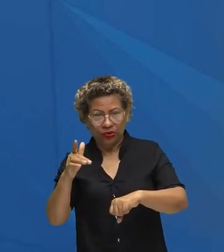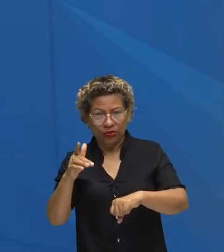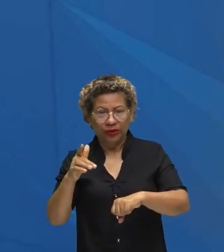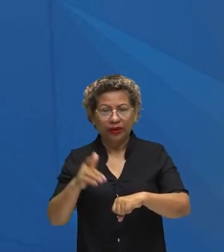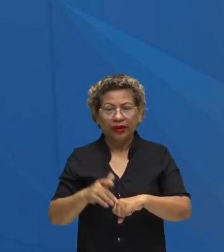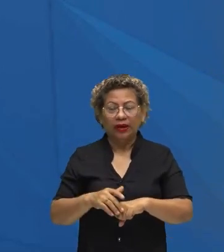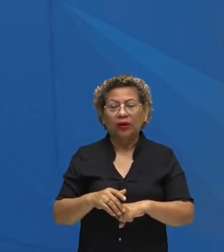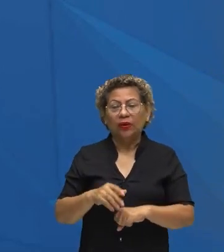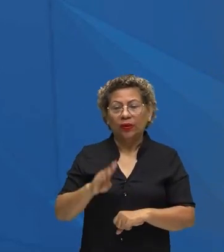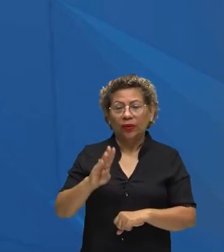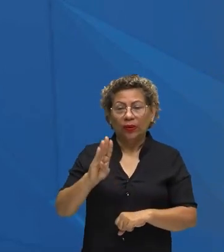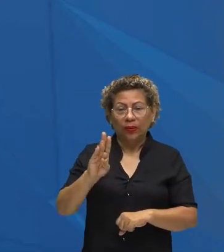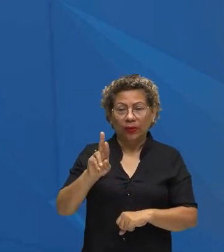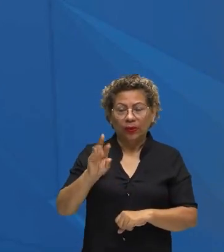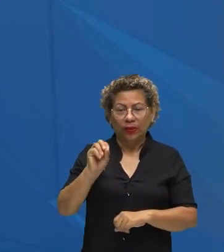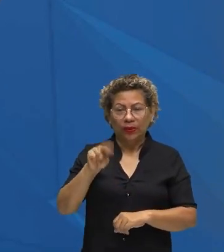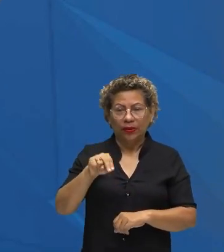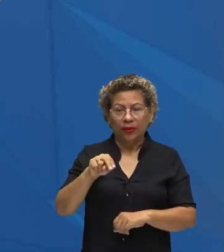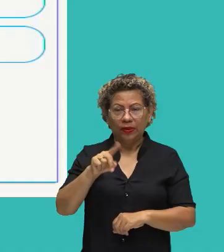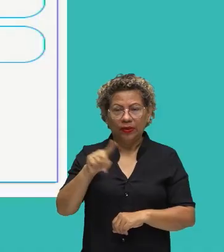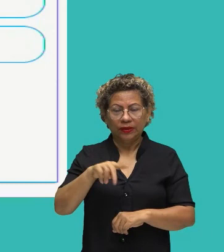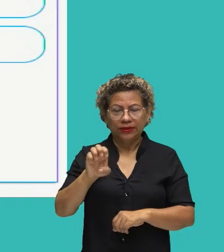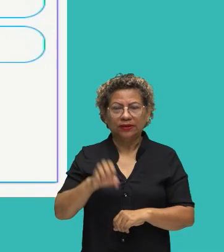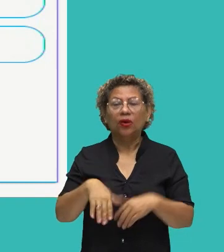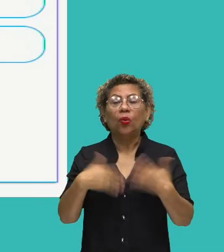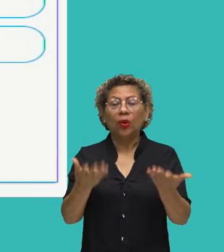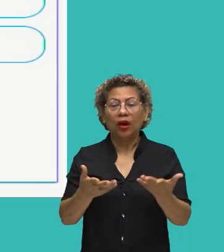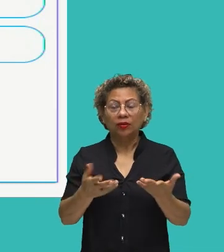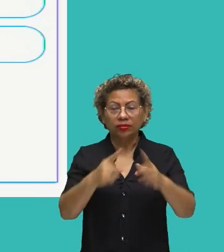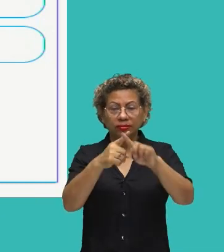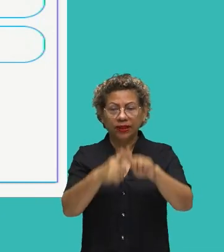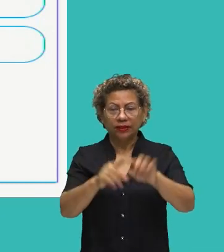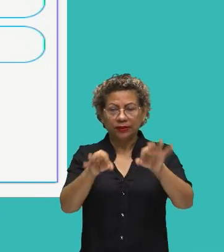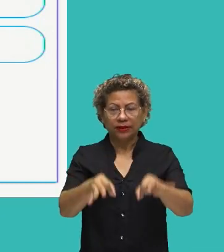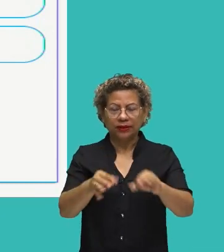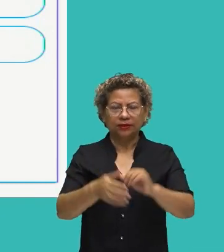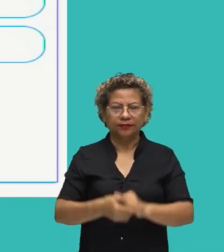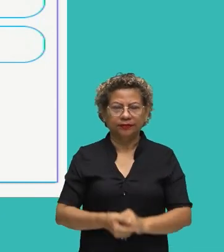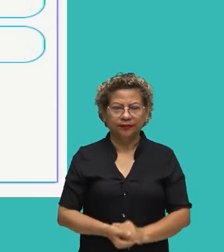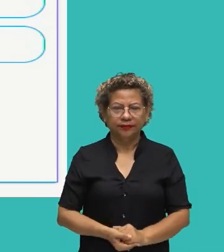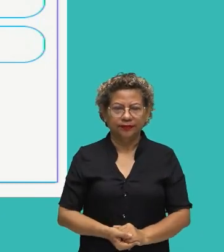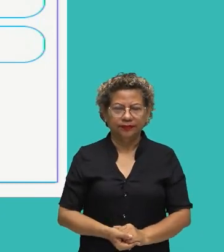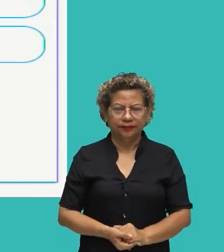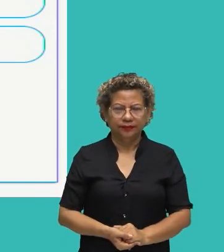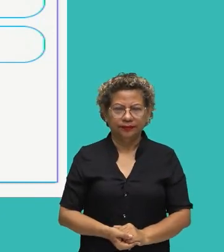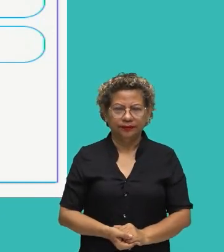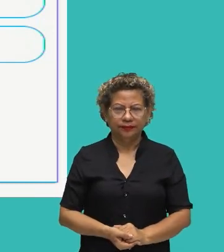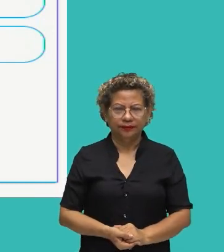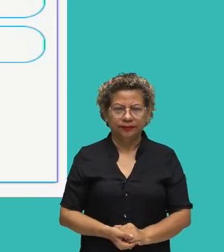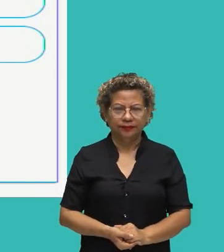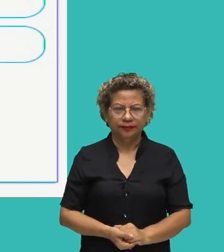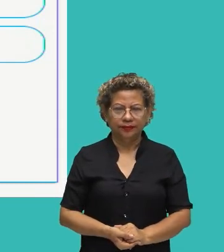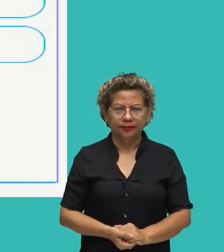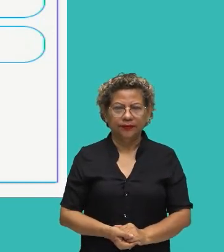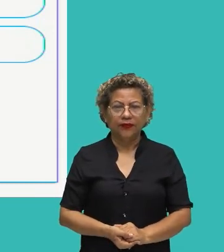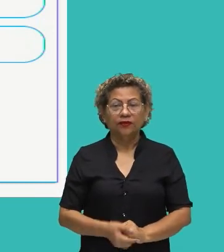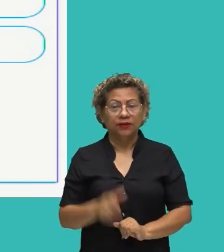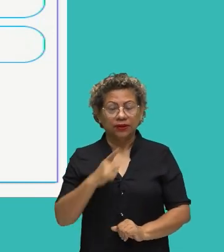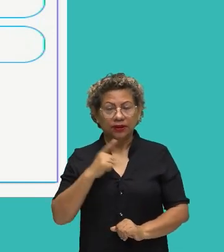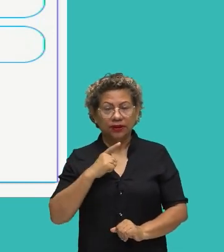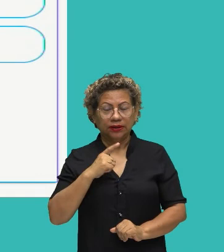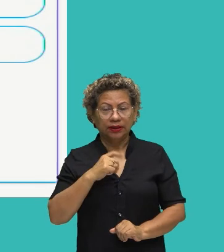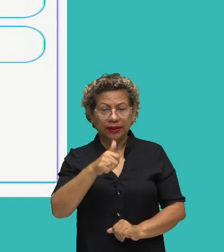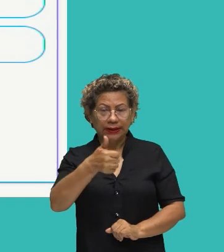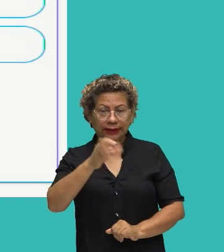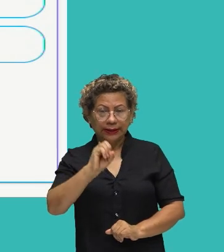na tela, responde para mim. A gente tem apenas 10 segundos para preencher, para participar dessa pergunta,